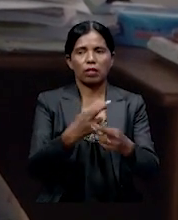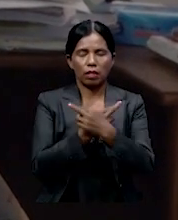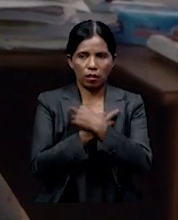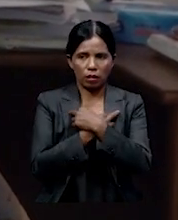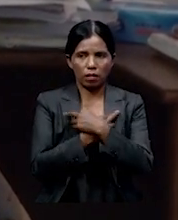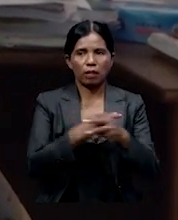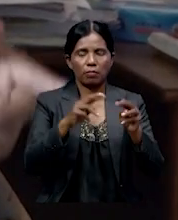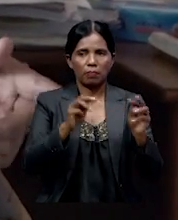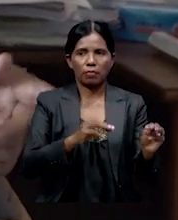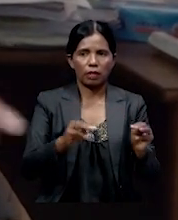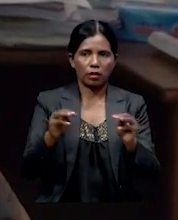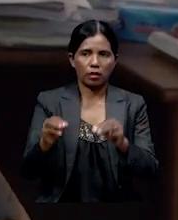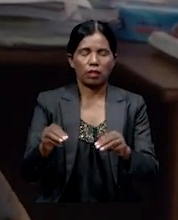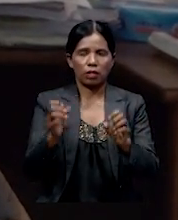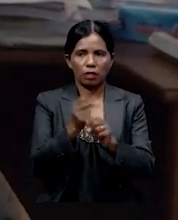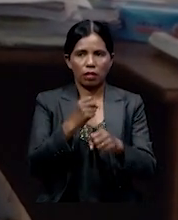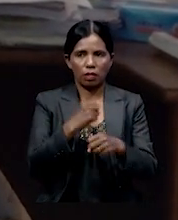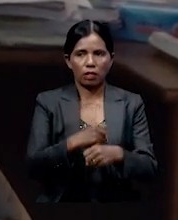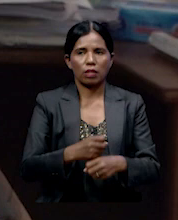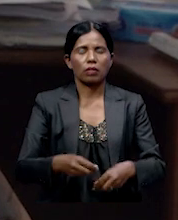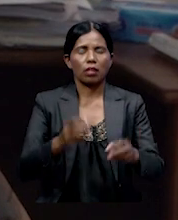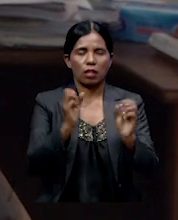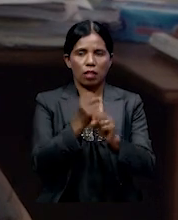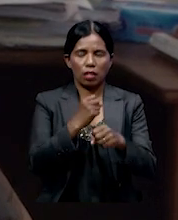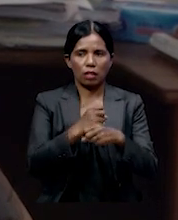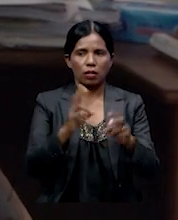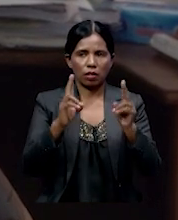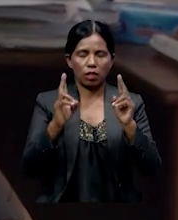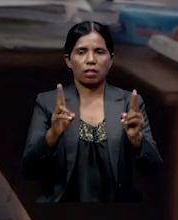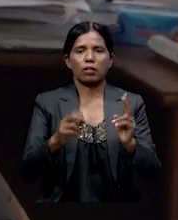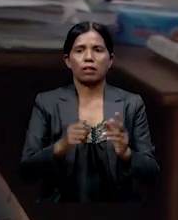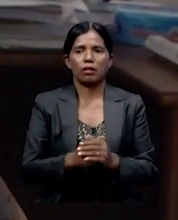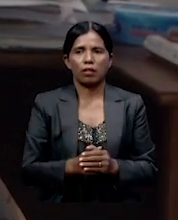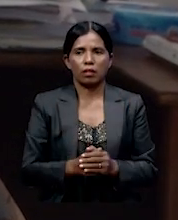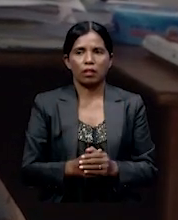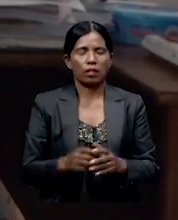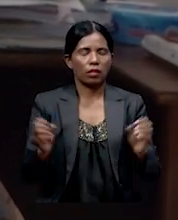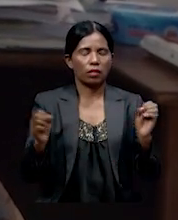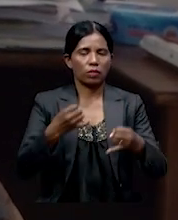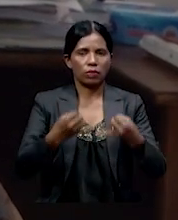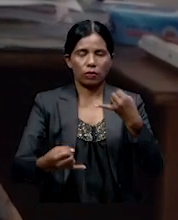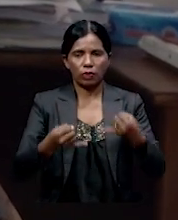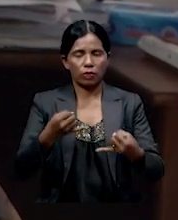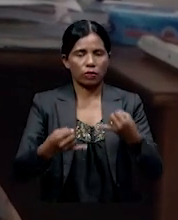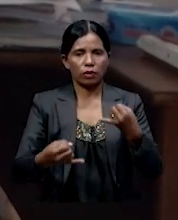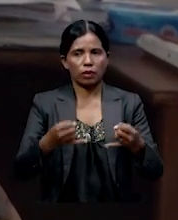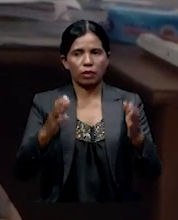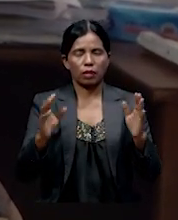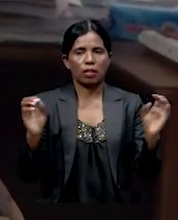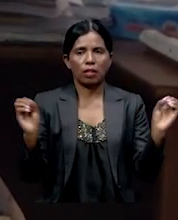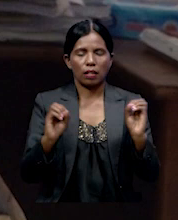minha processo urgente se não marca também, então se resolve lá isso para juiz se não vê lá esse serviço, lá esse laço, lá esse serviço, juiz se